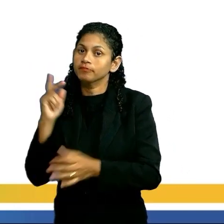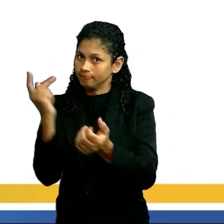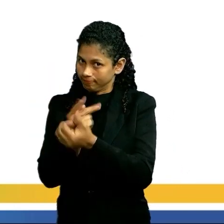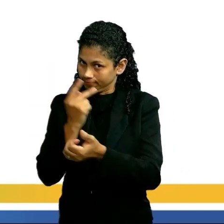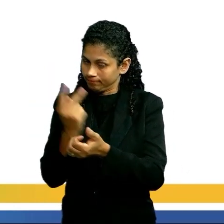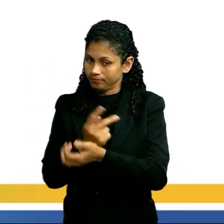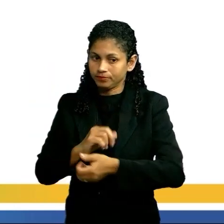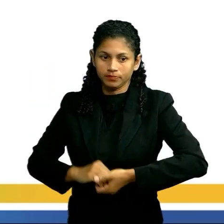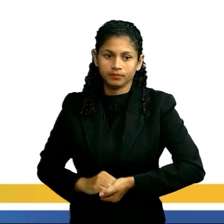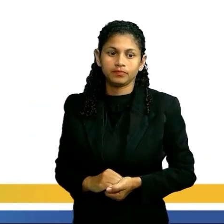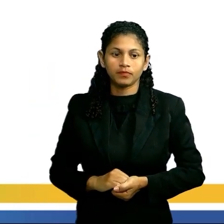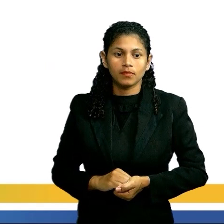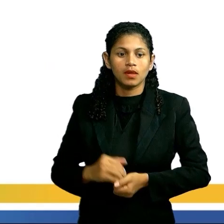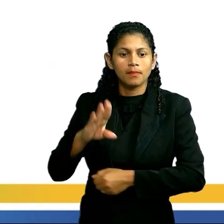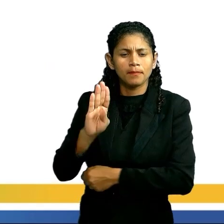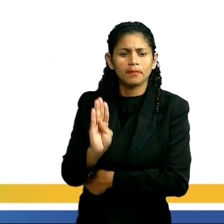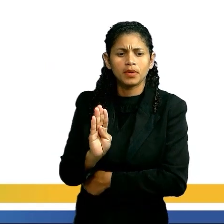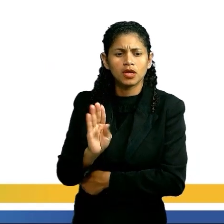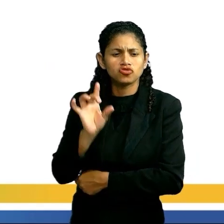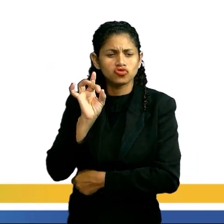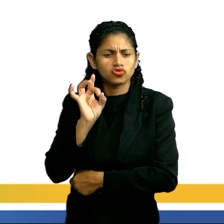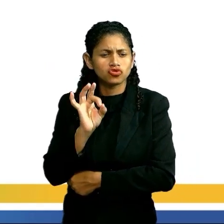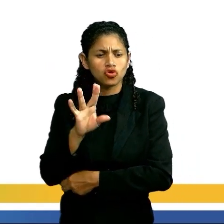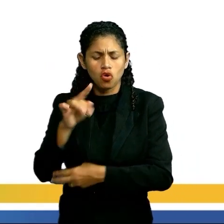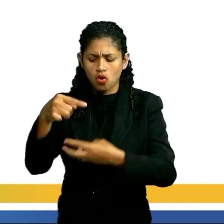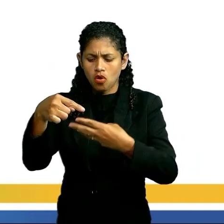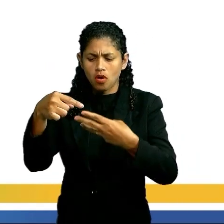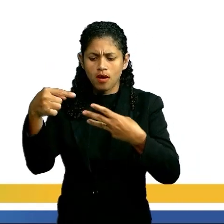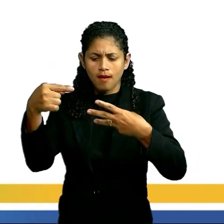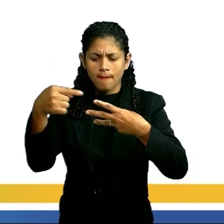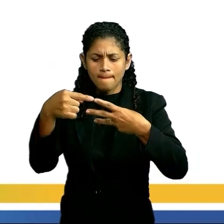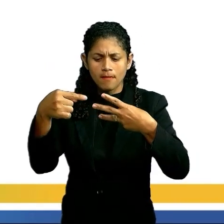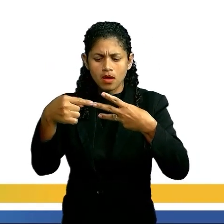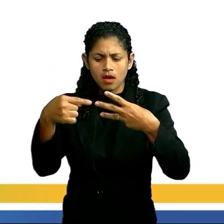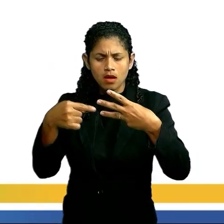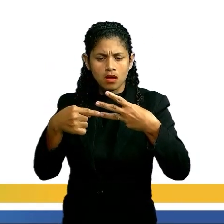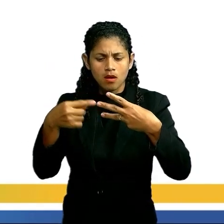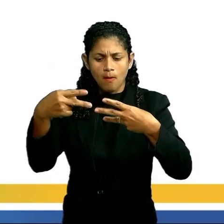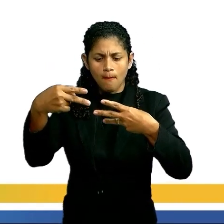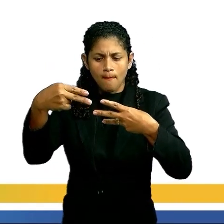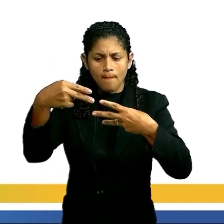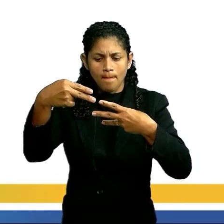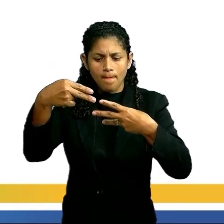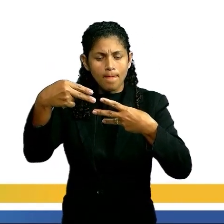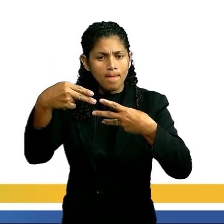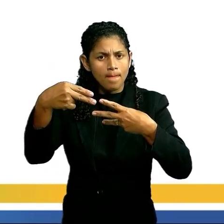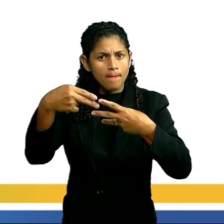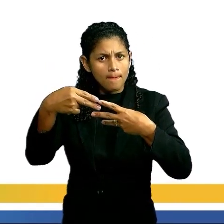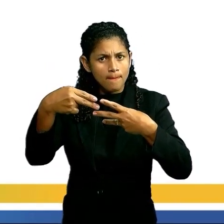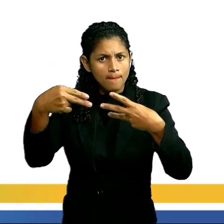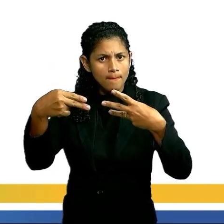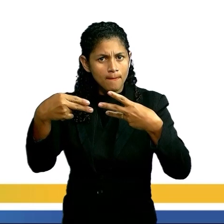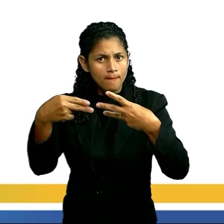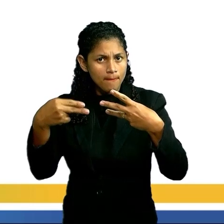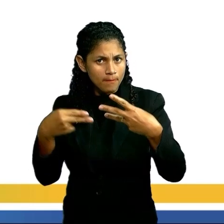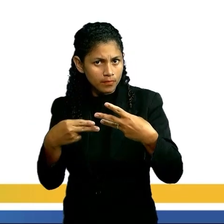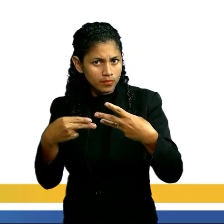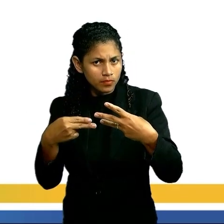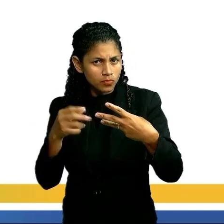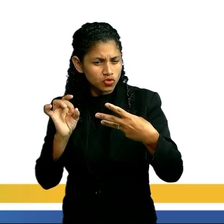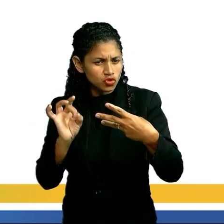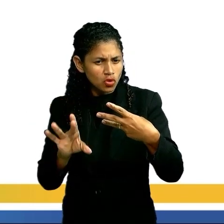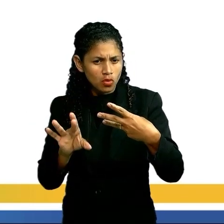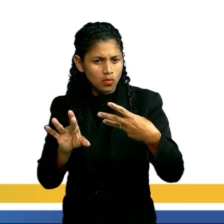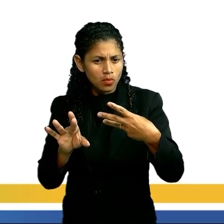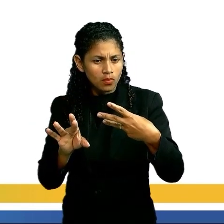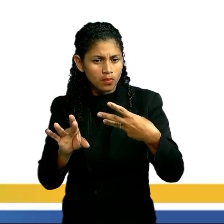o quê? Apenas 3 ligações duplas. Será que só temos 3 ligações